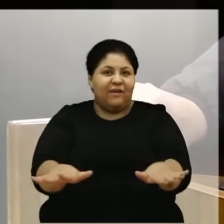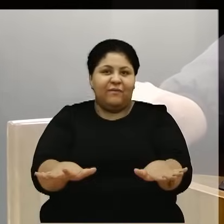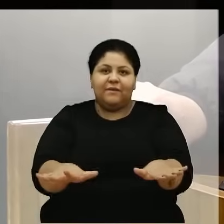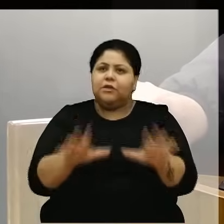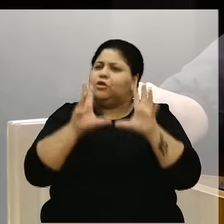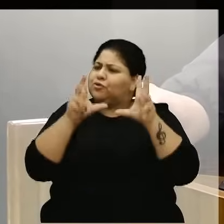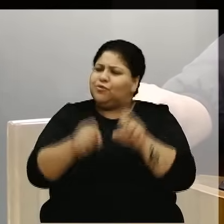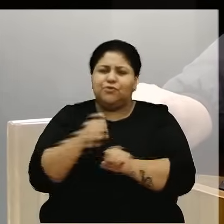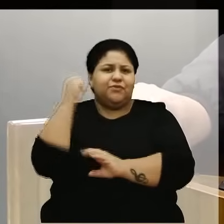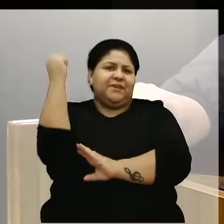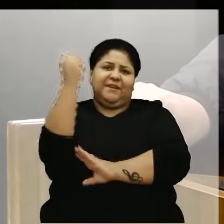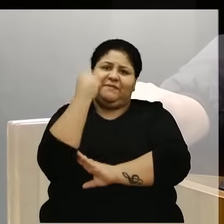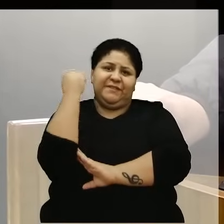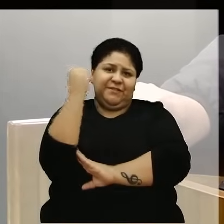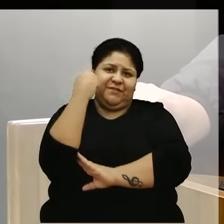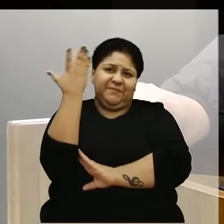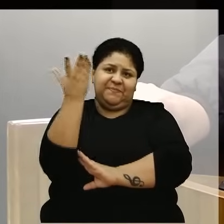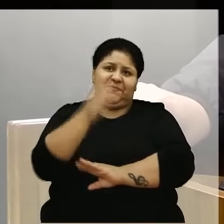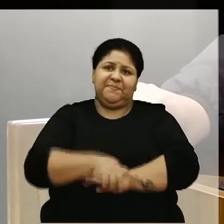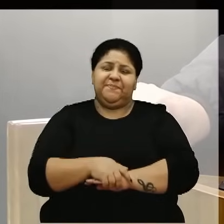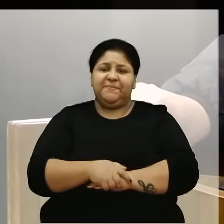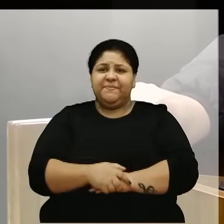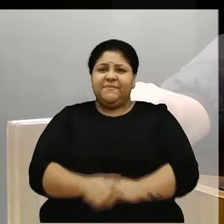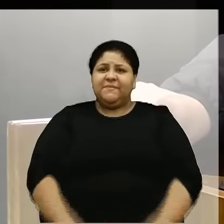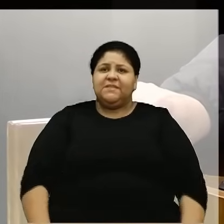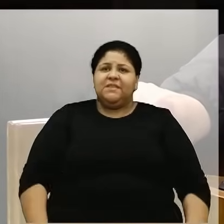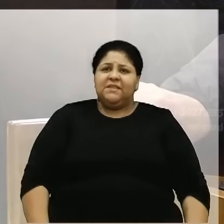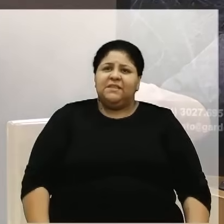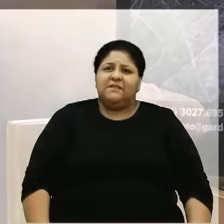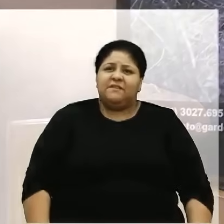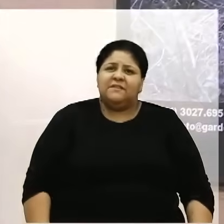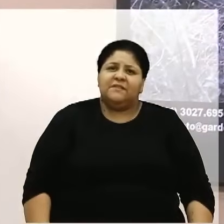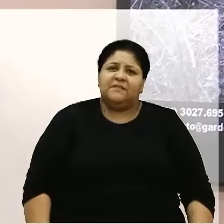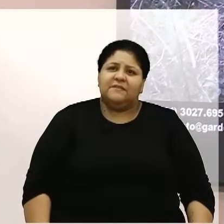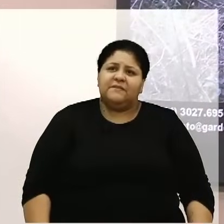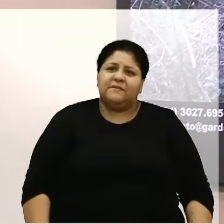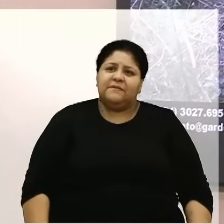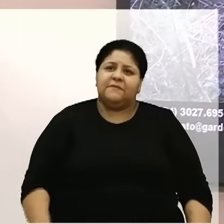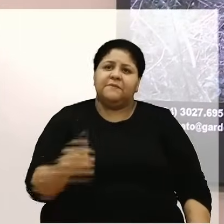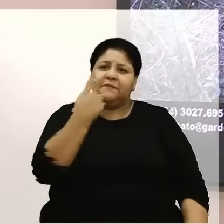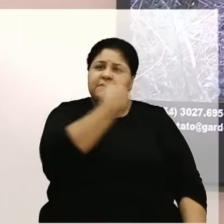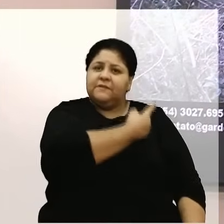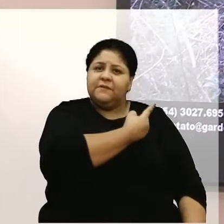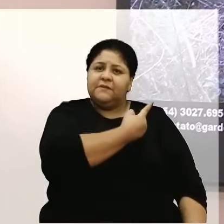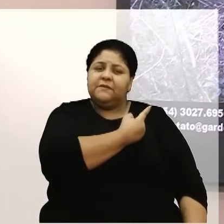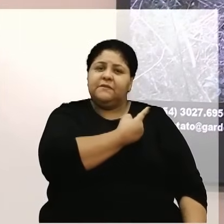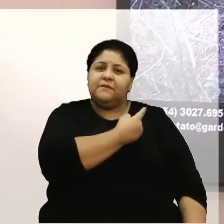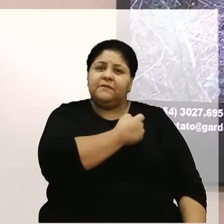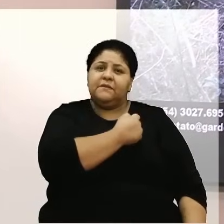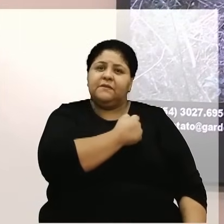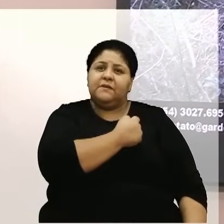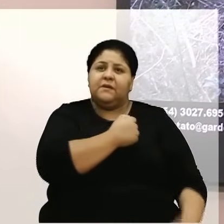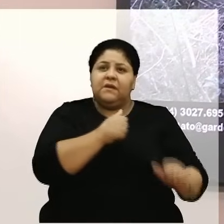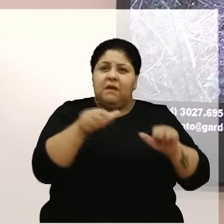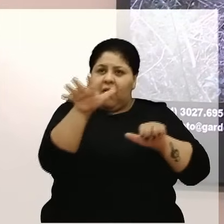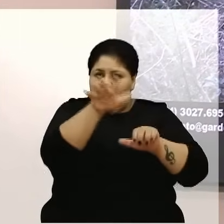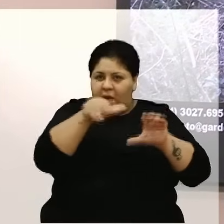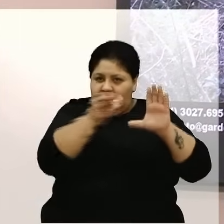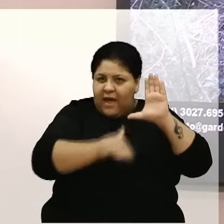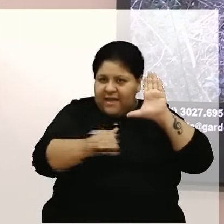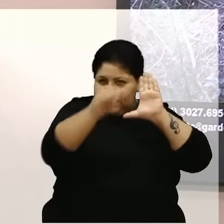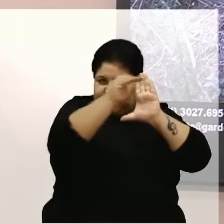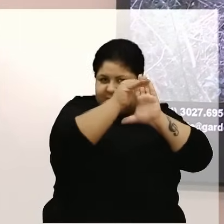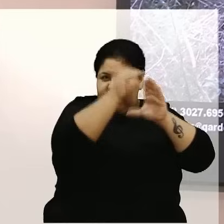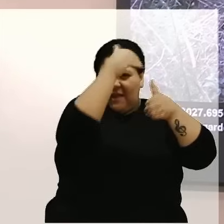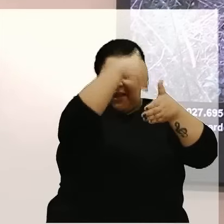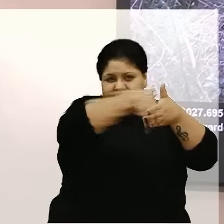as nossas situações. Pode passar? Então, numa primeira área, imediatamente acima, que é dentro dessa área de